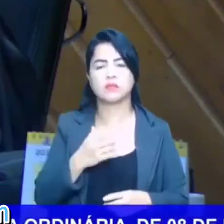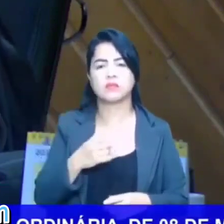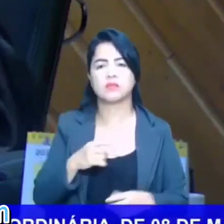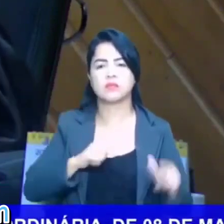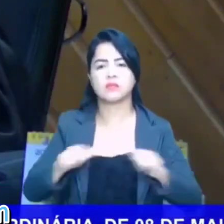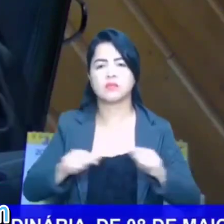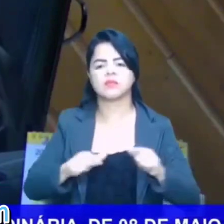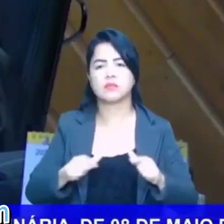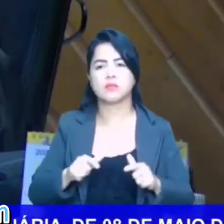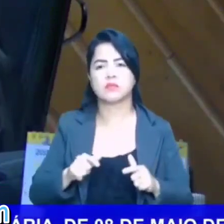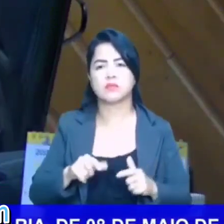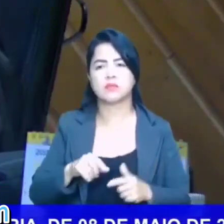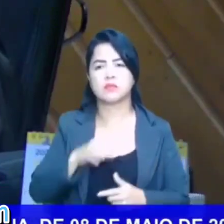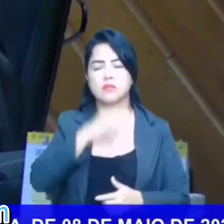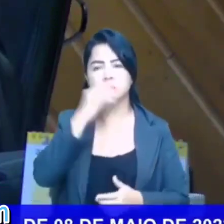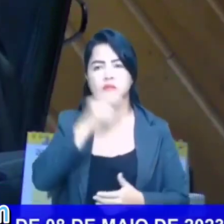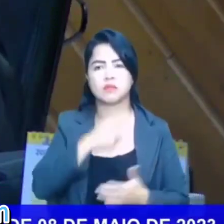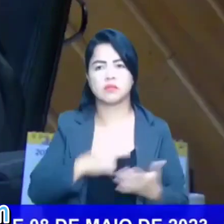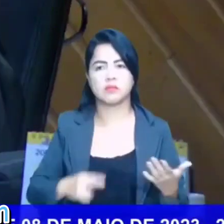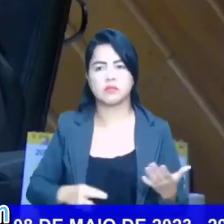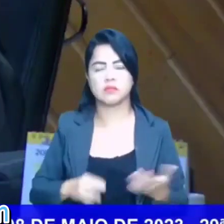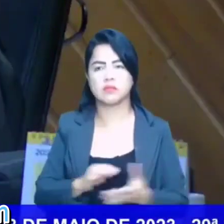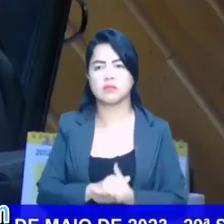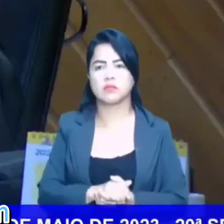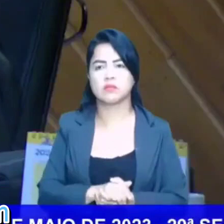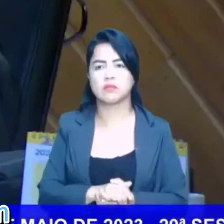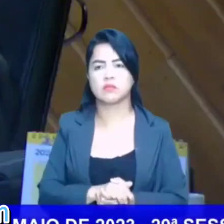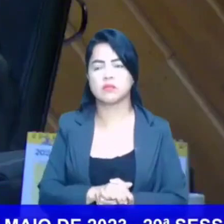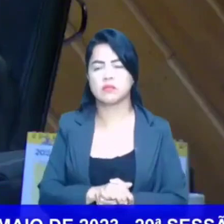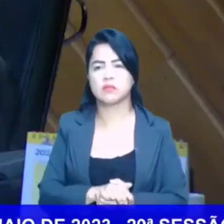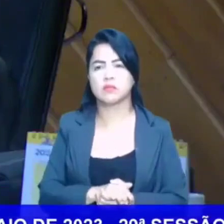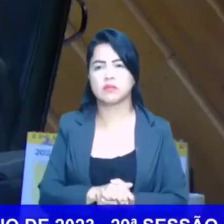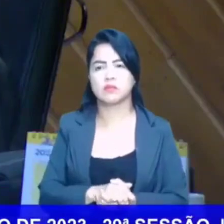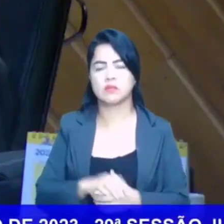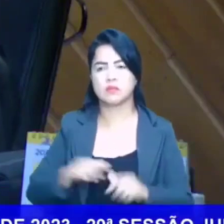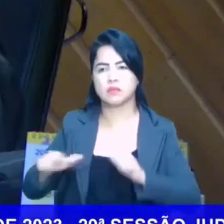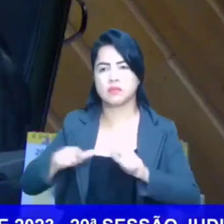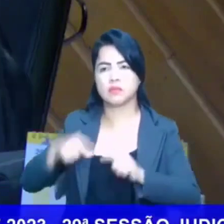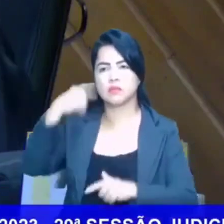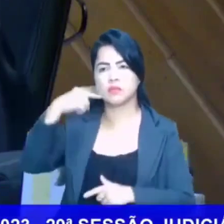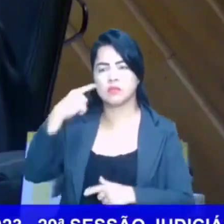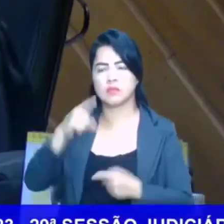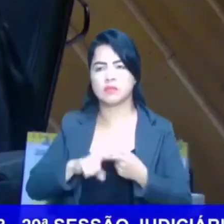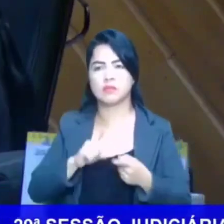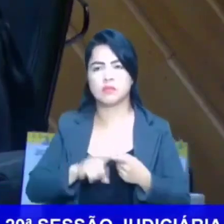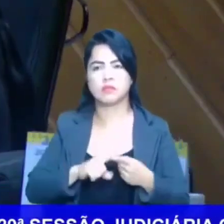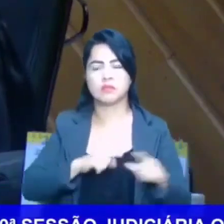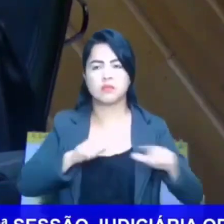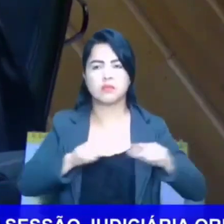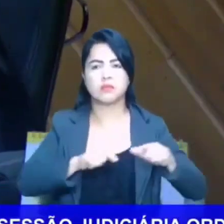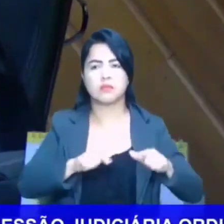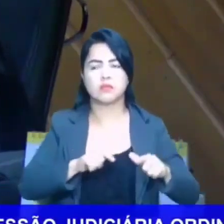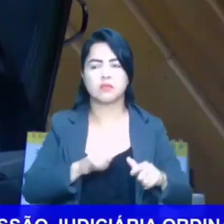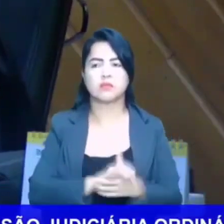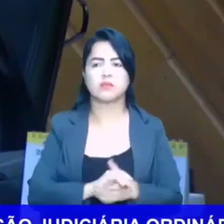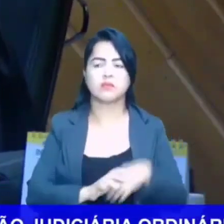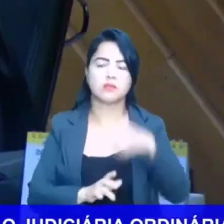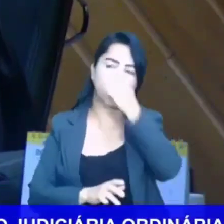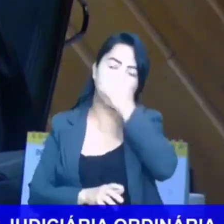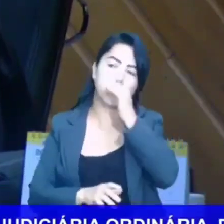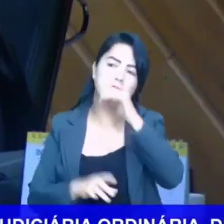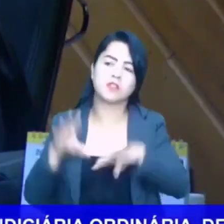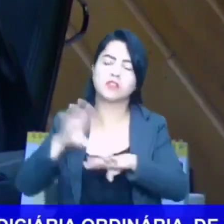trabalhos relacionados com serviço advocatício e serviço